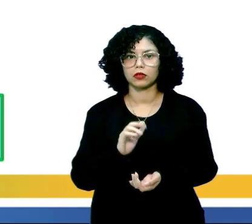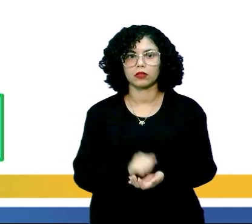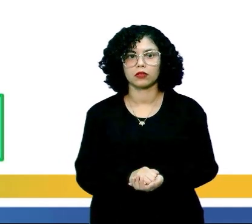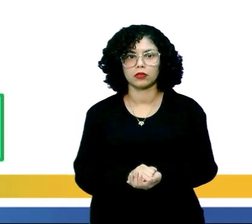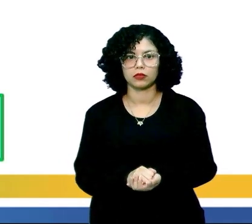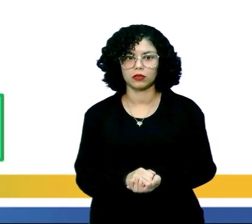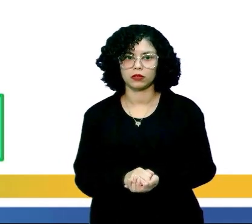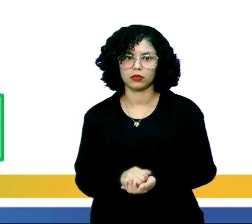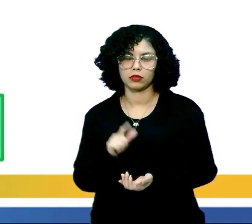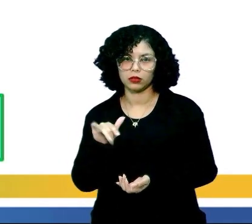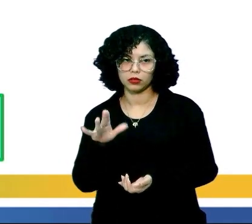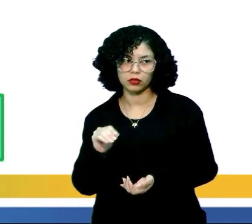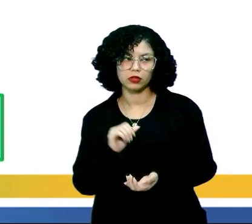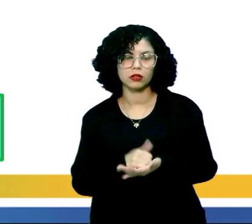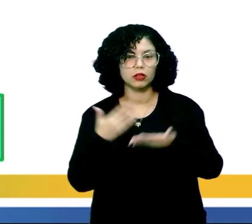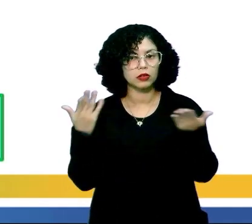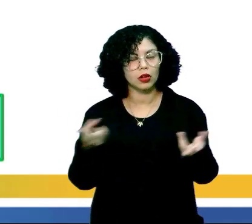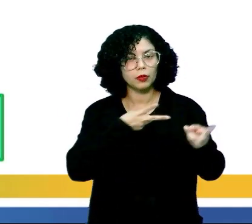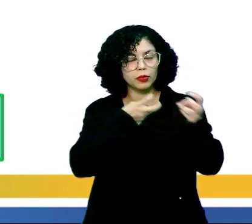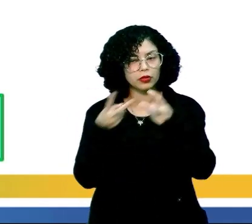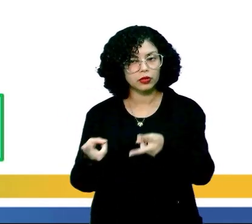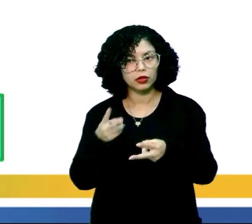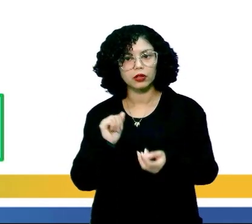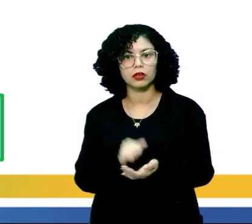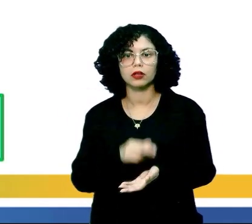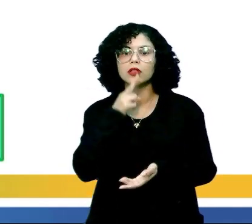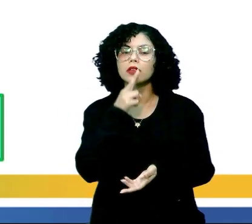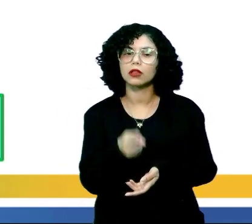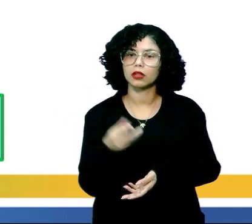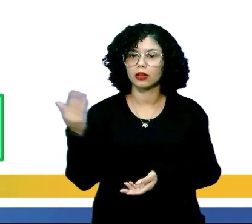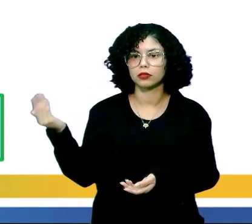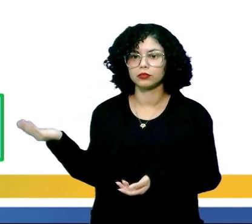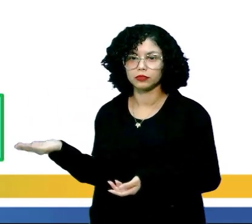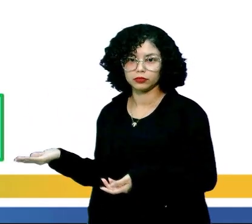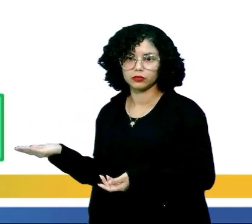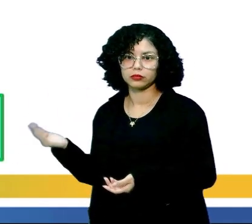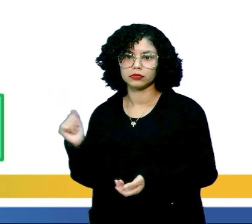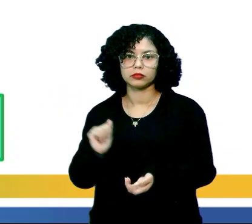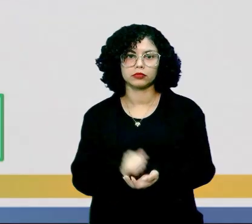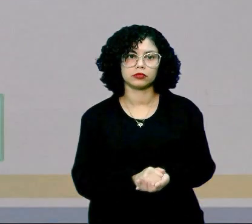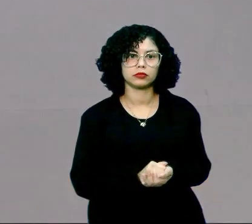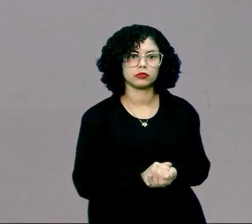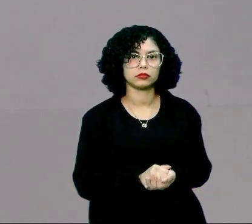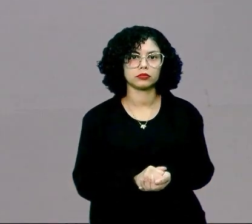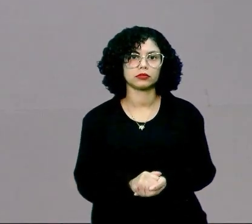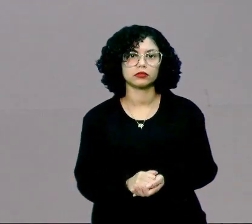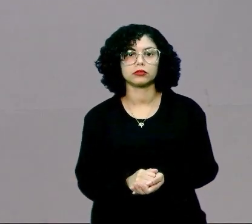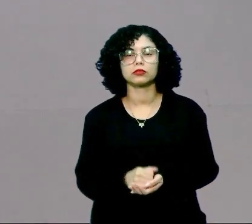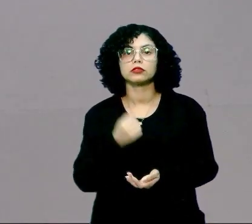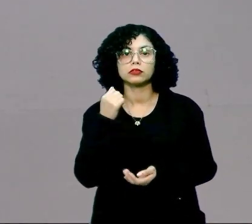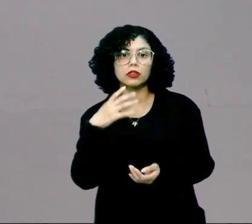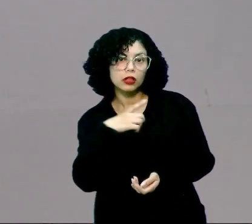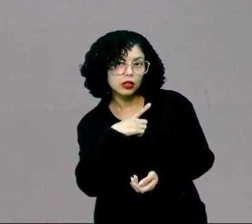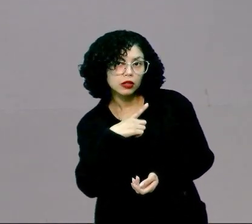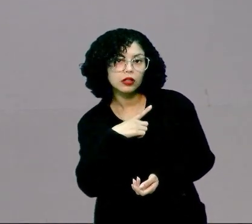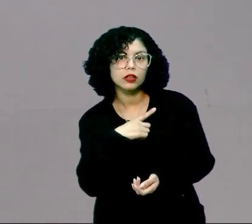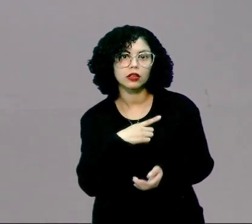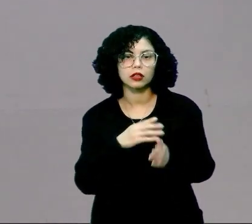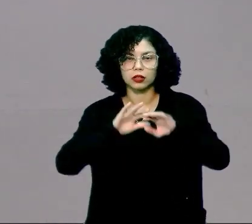seja, do eu lírico. Então, observa, pessoal, que eu tenho aqui uma dualidade, quer dizer, eu tenho